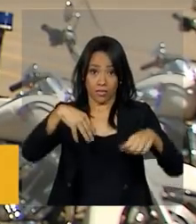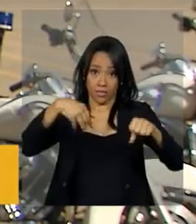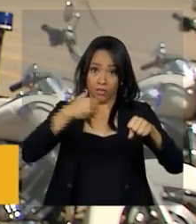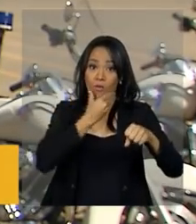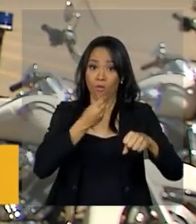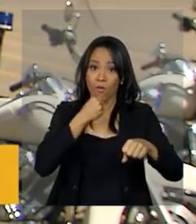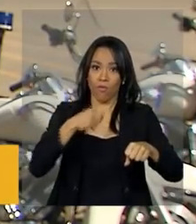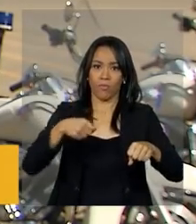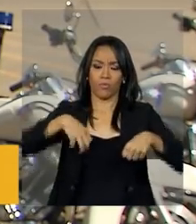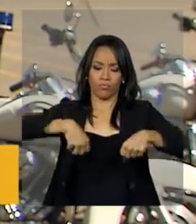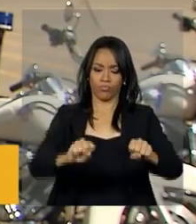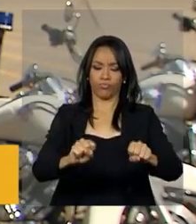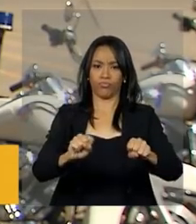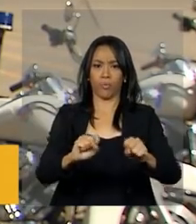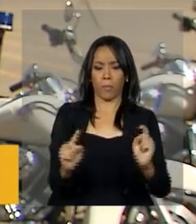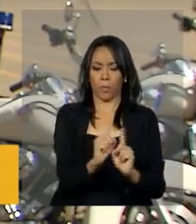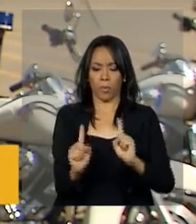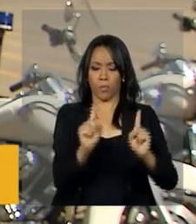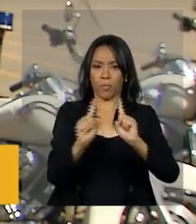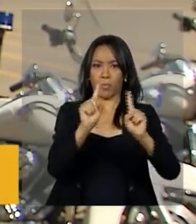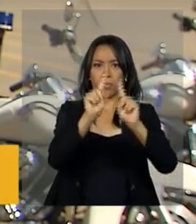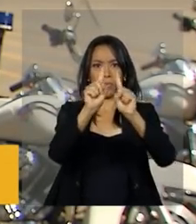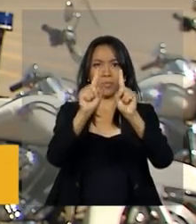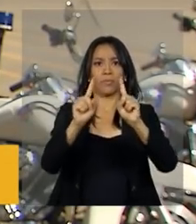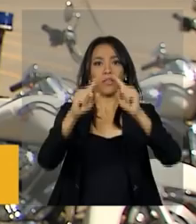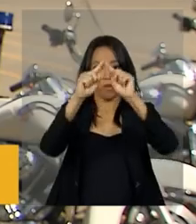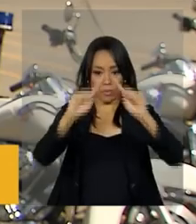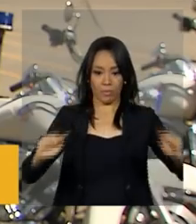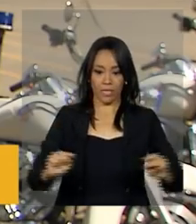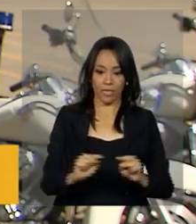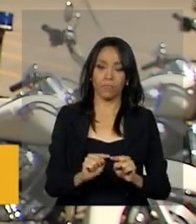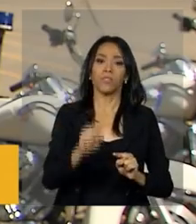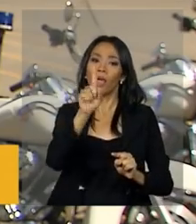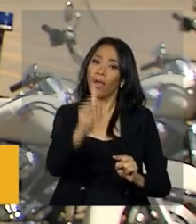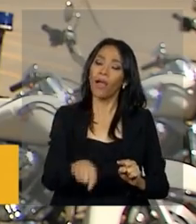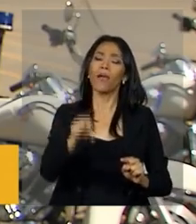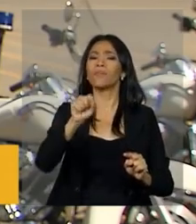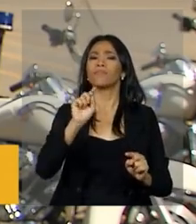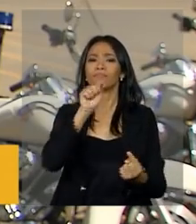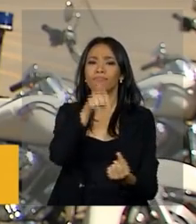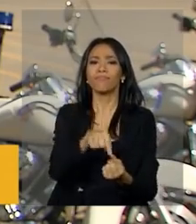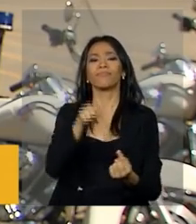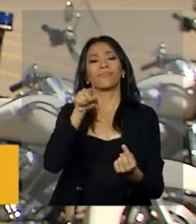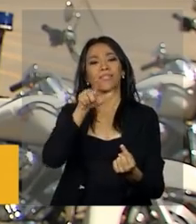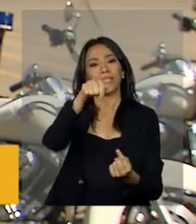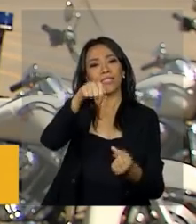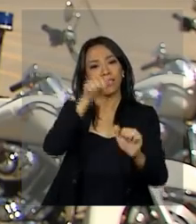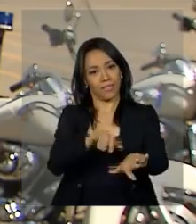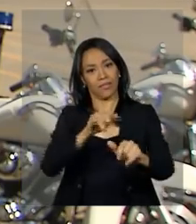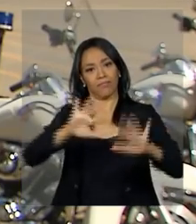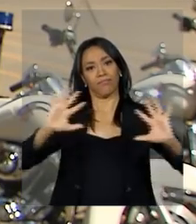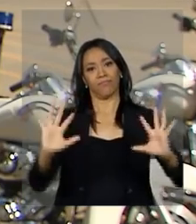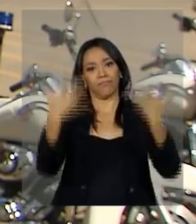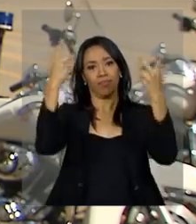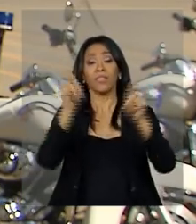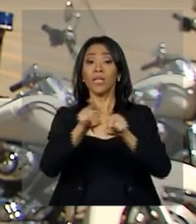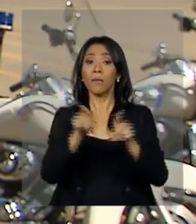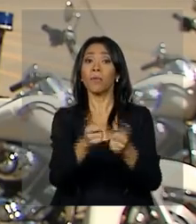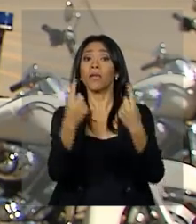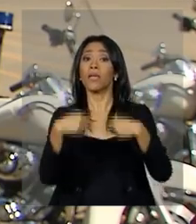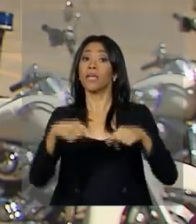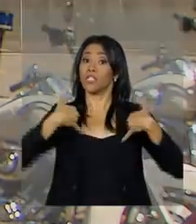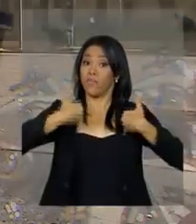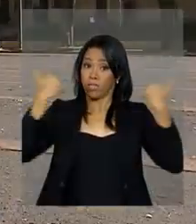uma atividade específica das atividades de comemoração do 7 de setembro e também do aniversário do